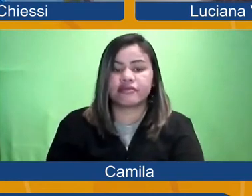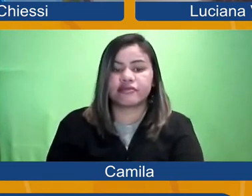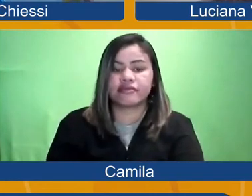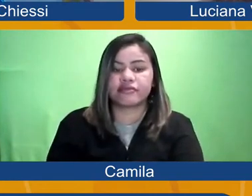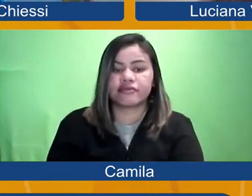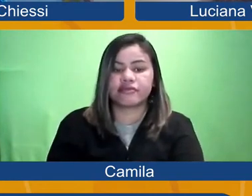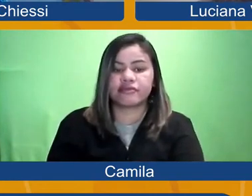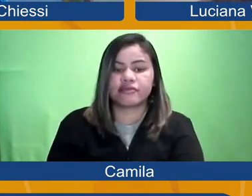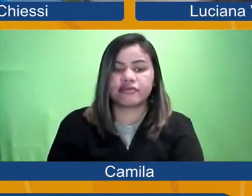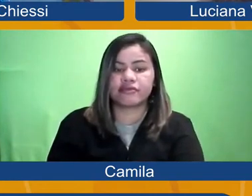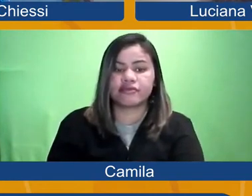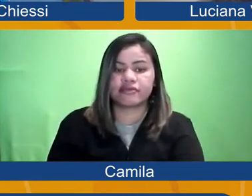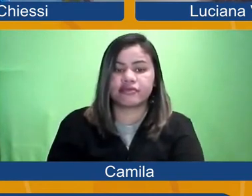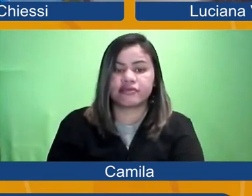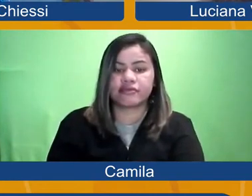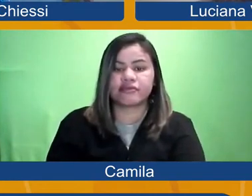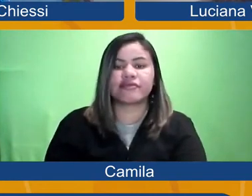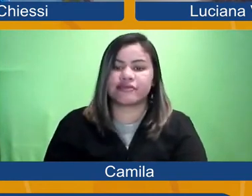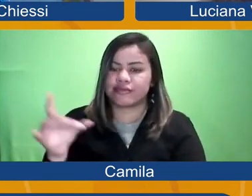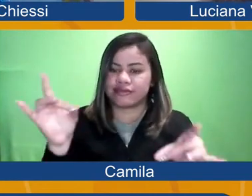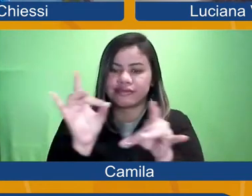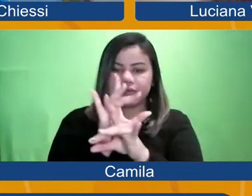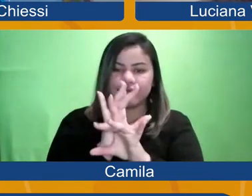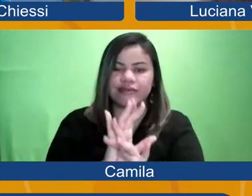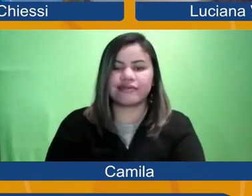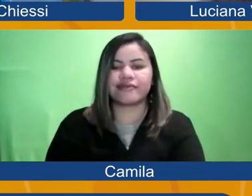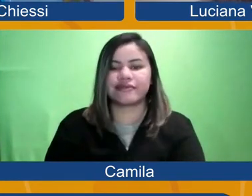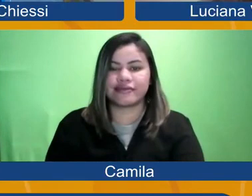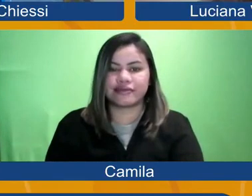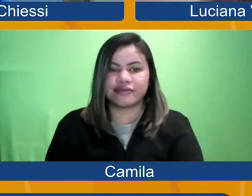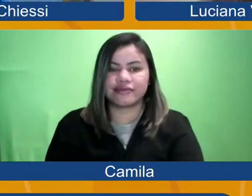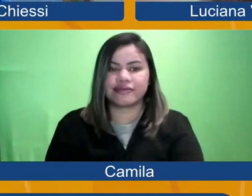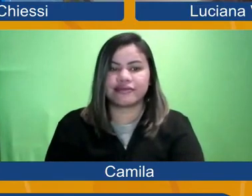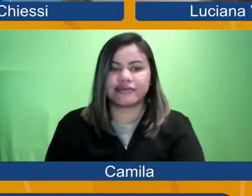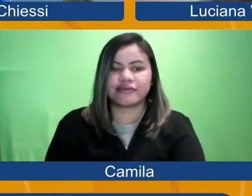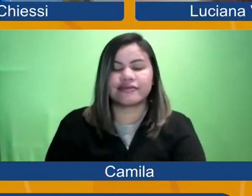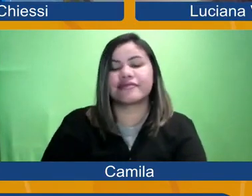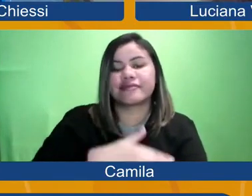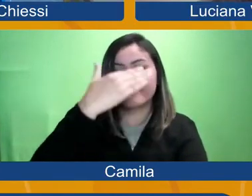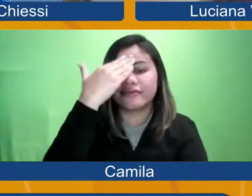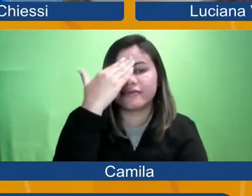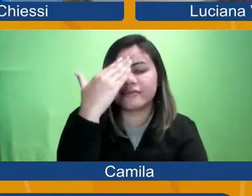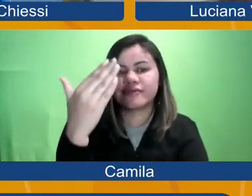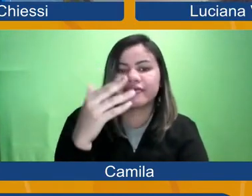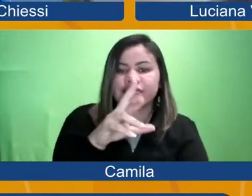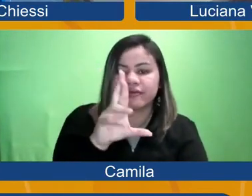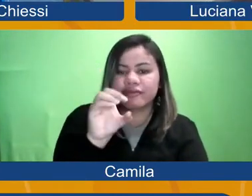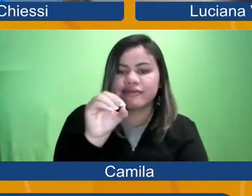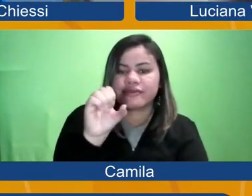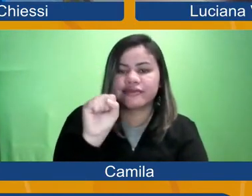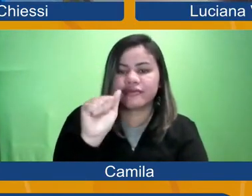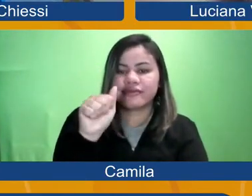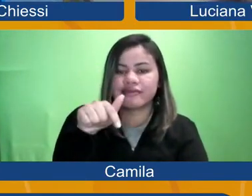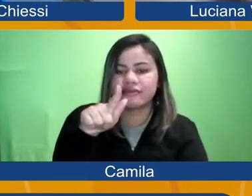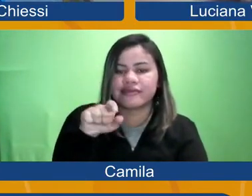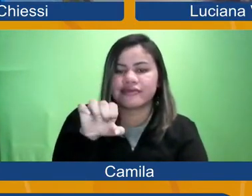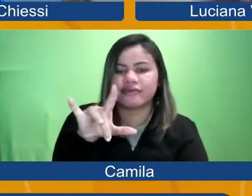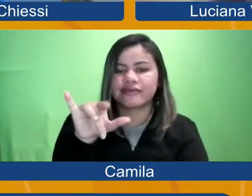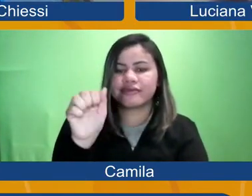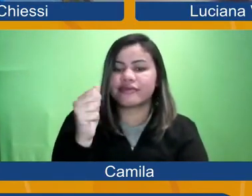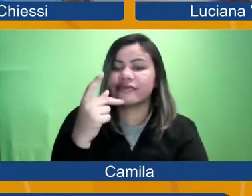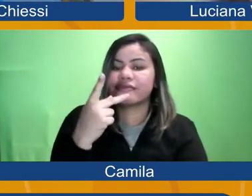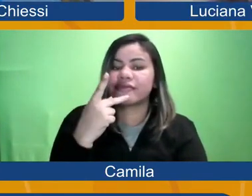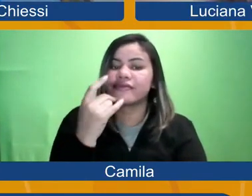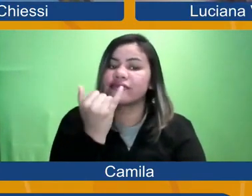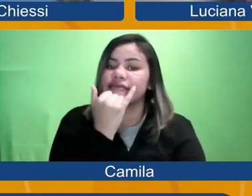Aí eu vou encerrar minha fala por aqui. Obrigado, professora Rosângela, desculpa. Como nós temos 5